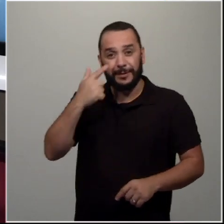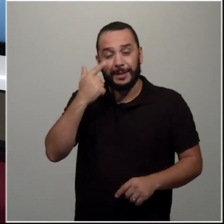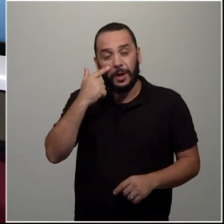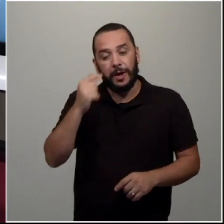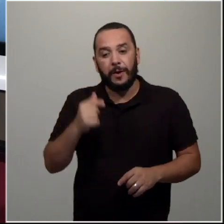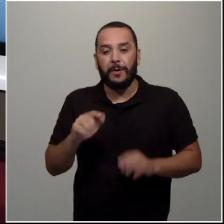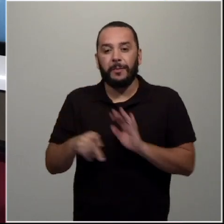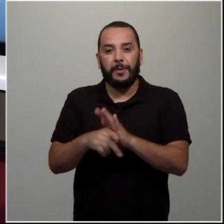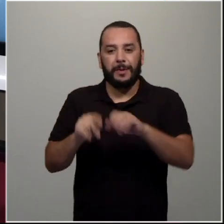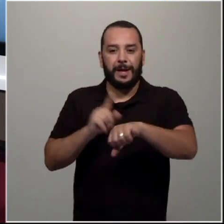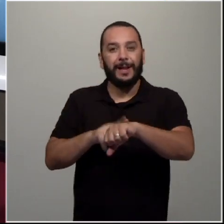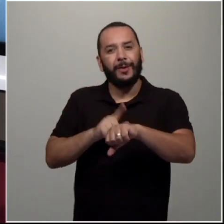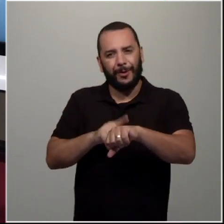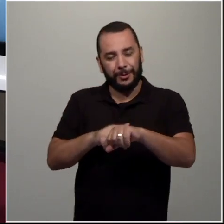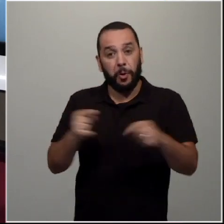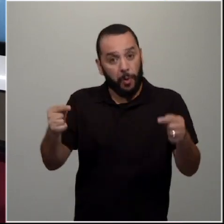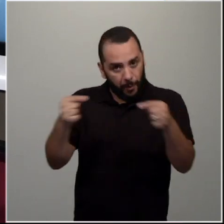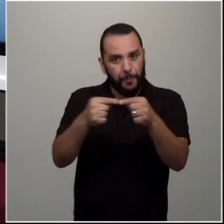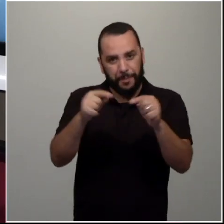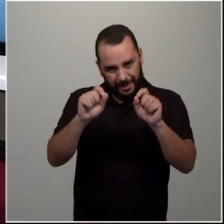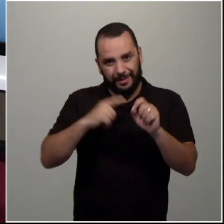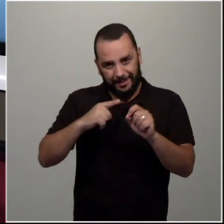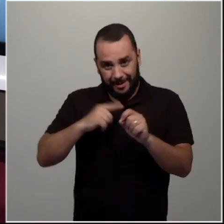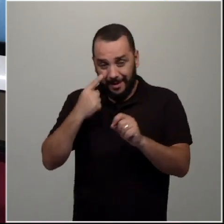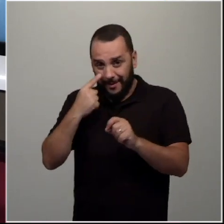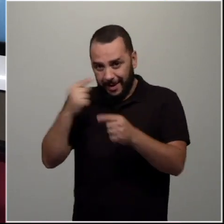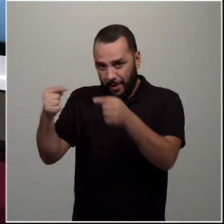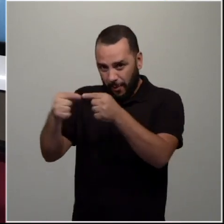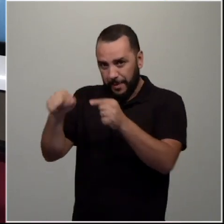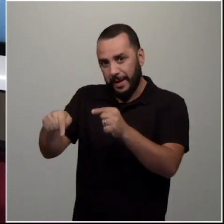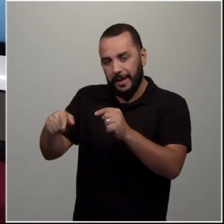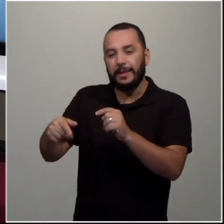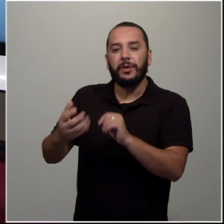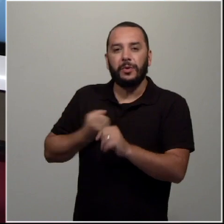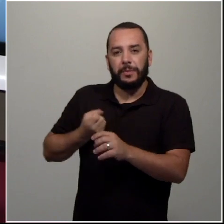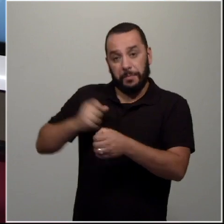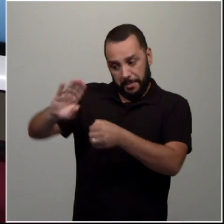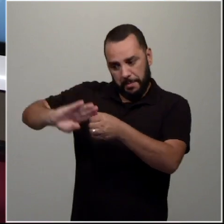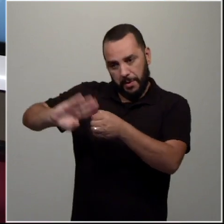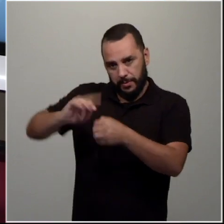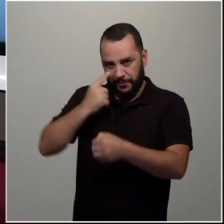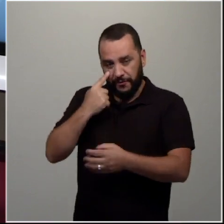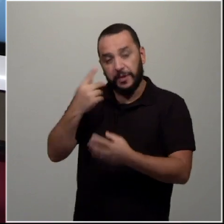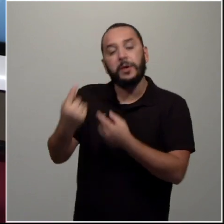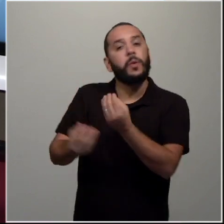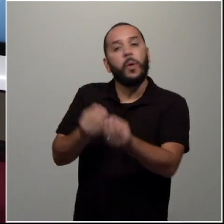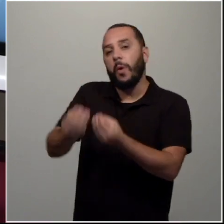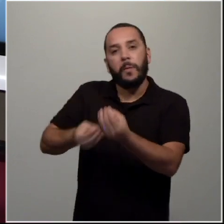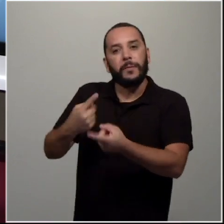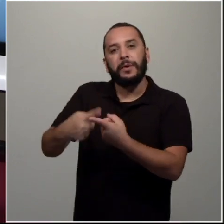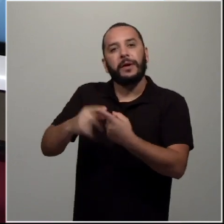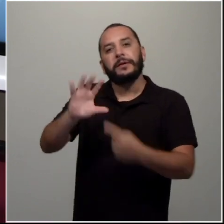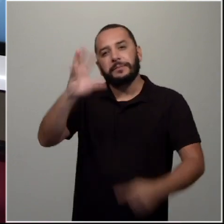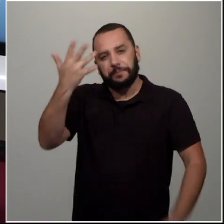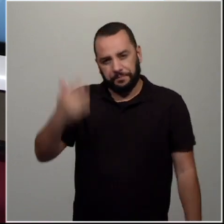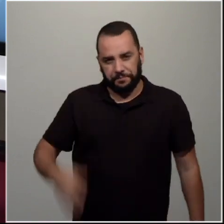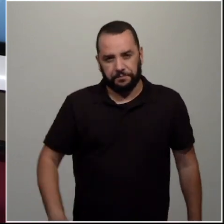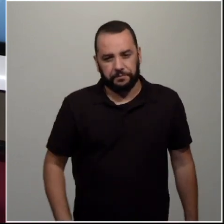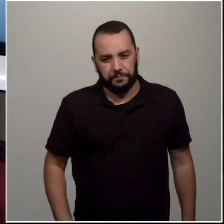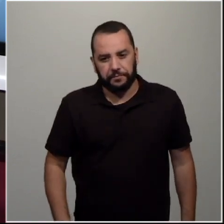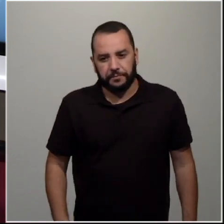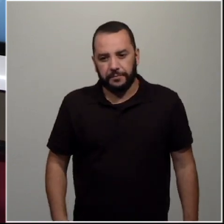vai fazer muito sentido é pensar no sistema de numeração babilônico porque o que acontece né